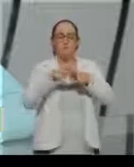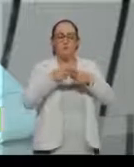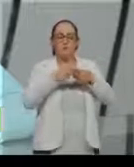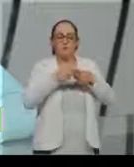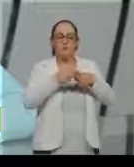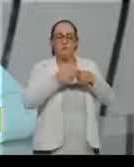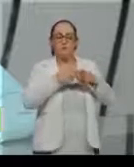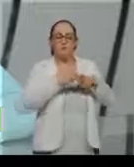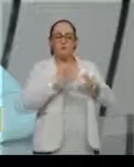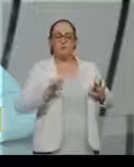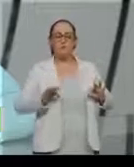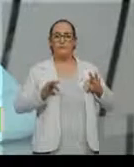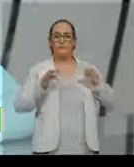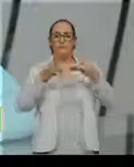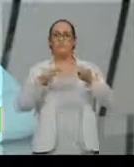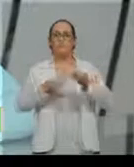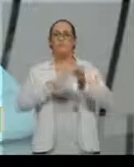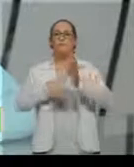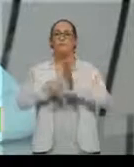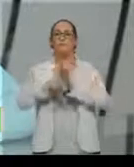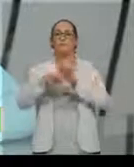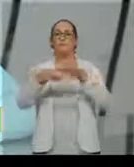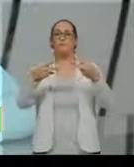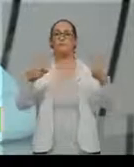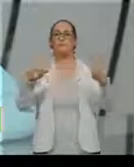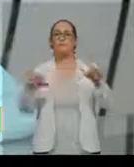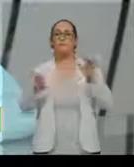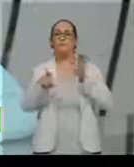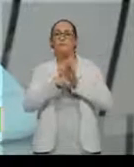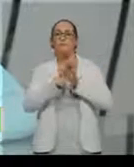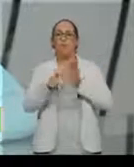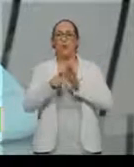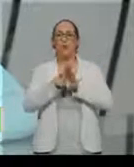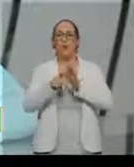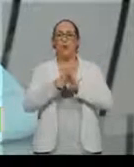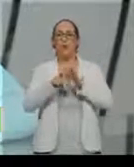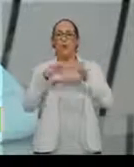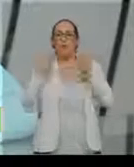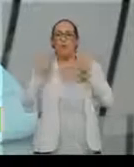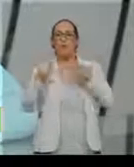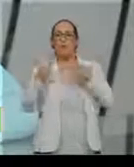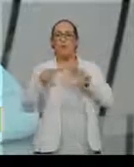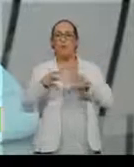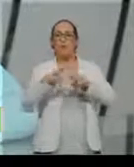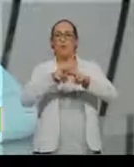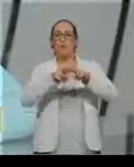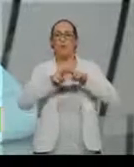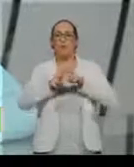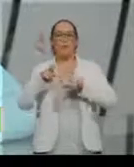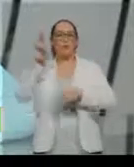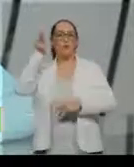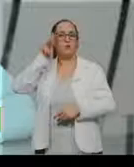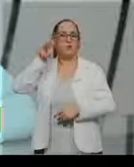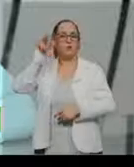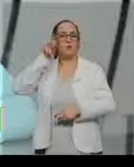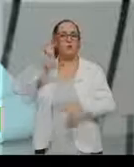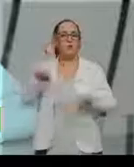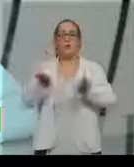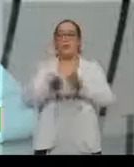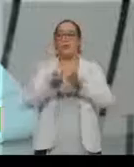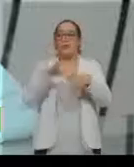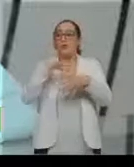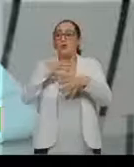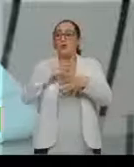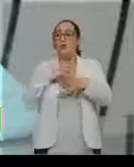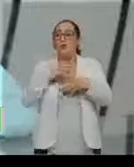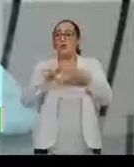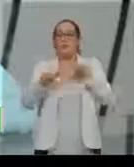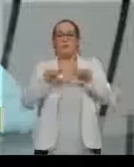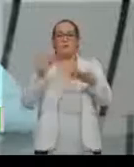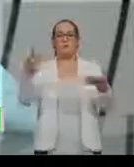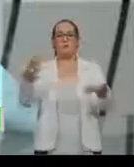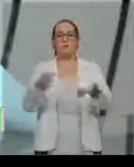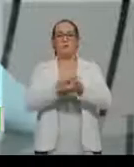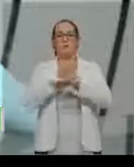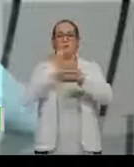são provocadas tanto pela escravização, tanto pela forma como aconteceu a abolição, quanto